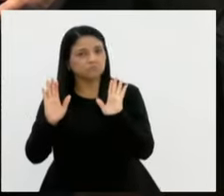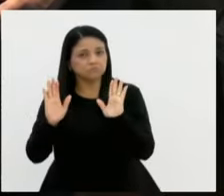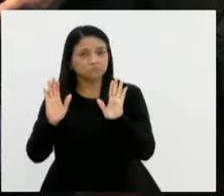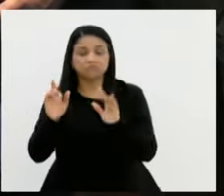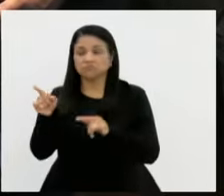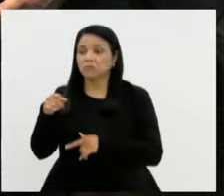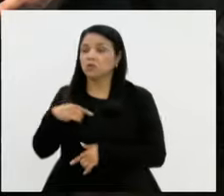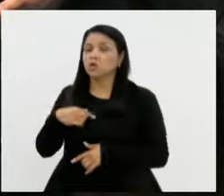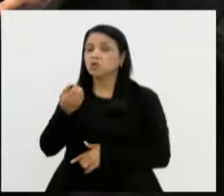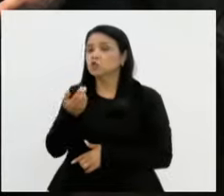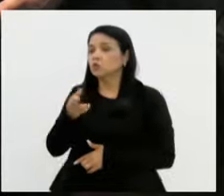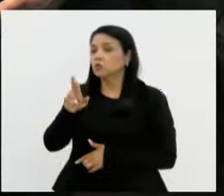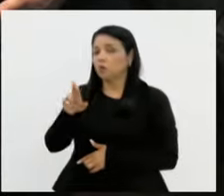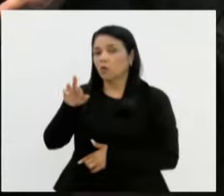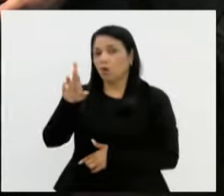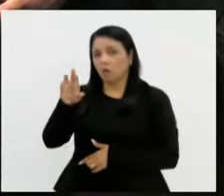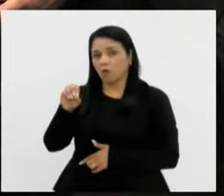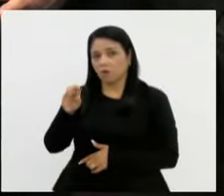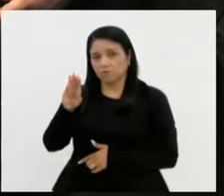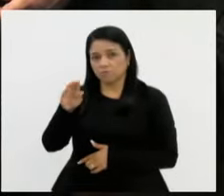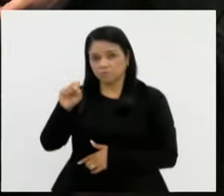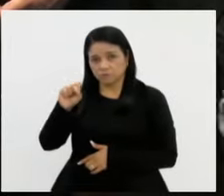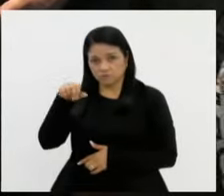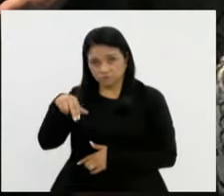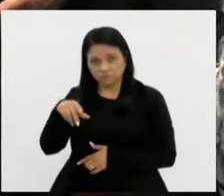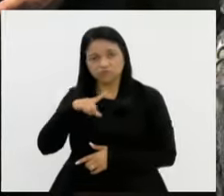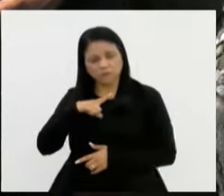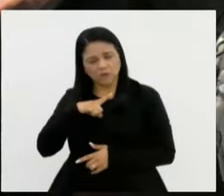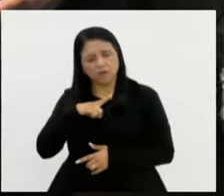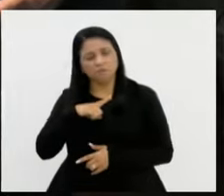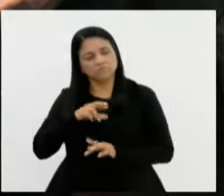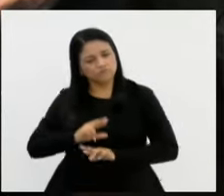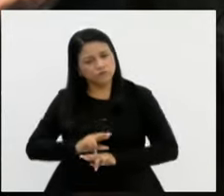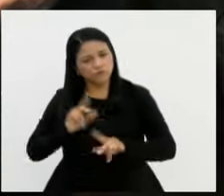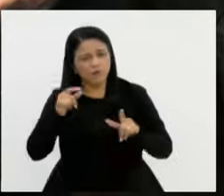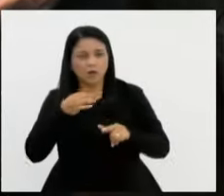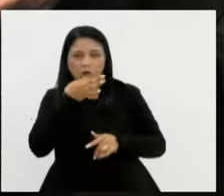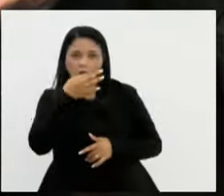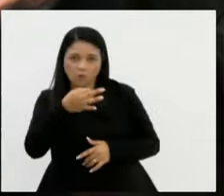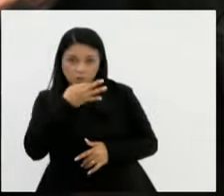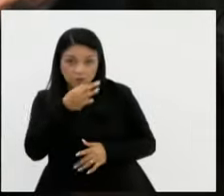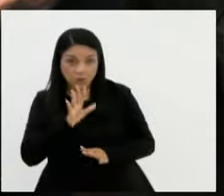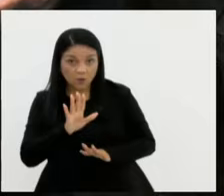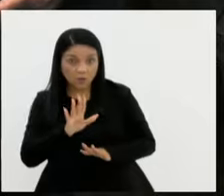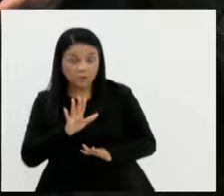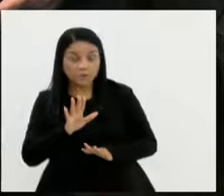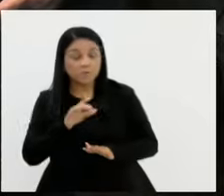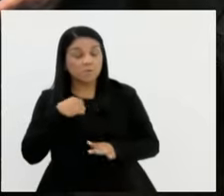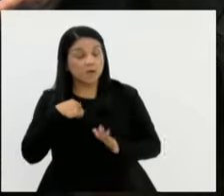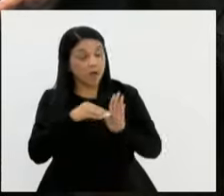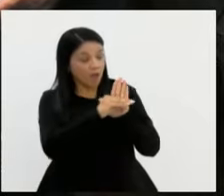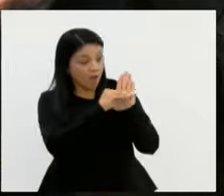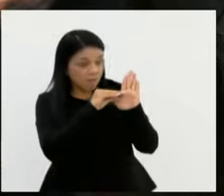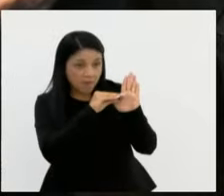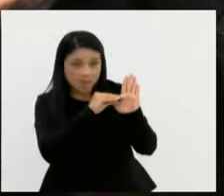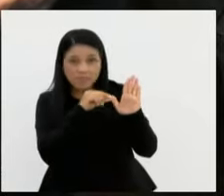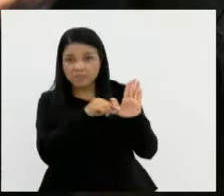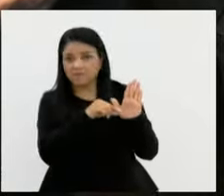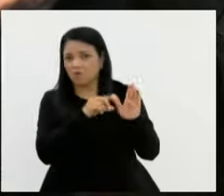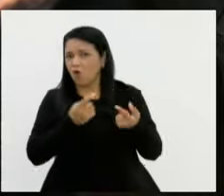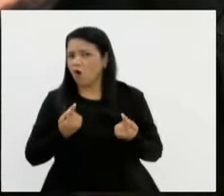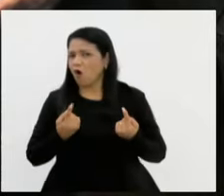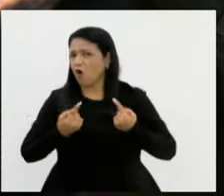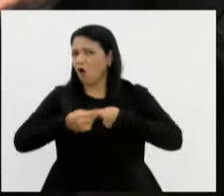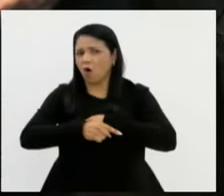Dr. Robson tem uma posição diferente, alguns têm uma posição diferente, mas não é que a nossa emenda seja completamente